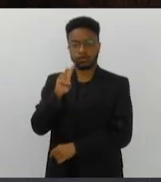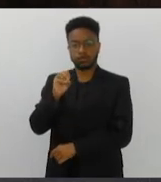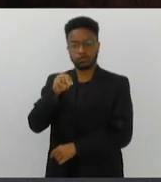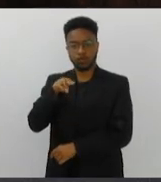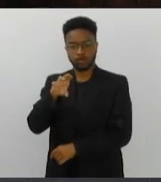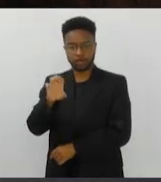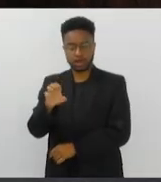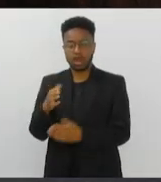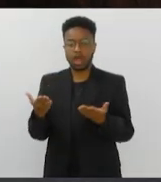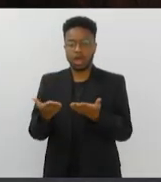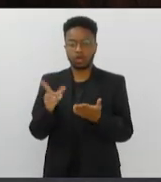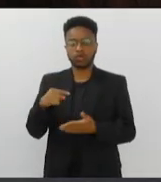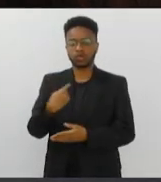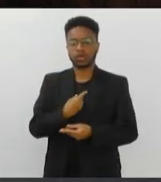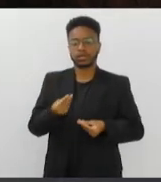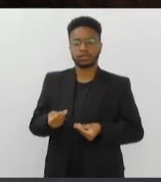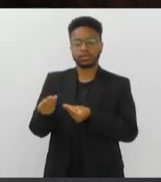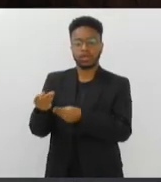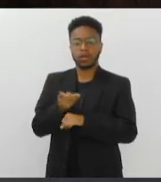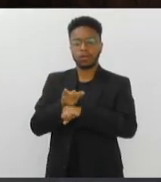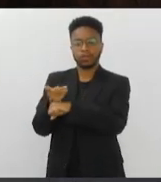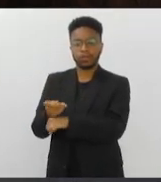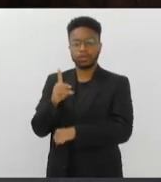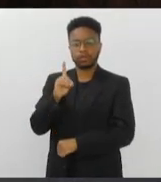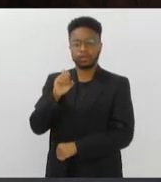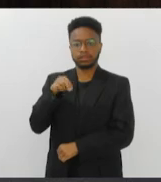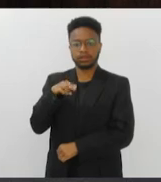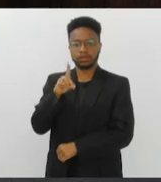que receberá o prêmio Dandara.